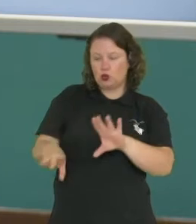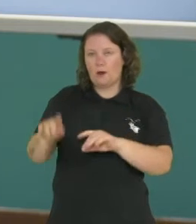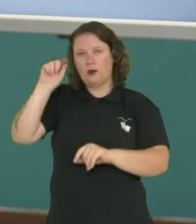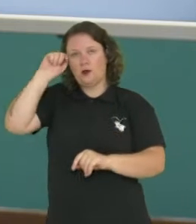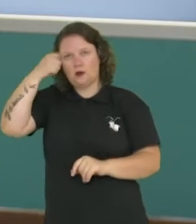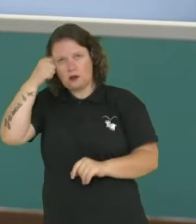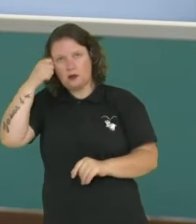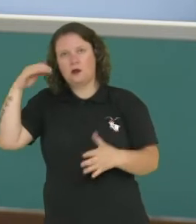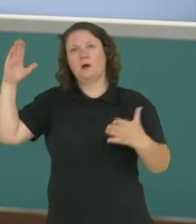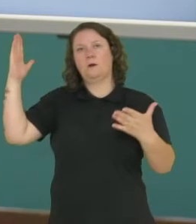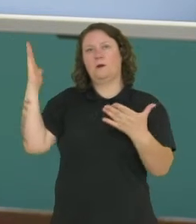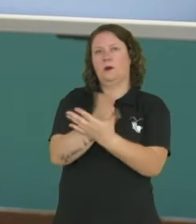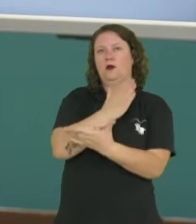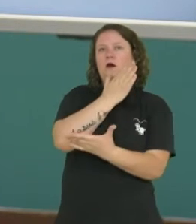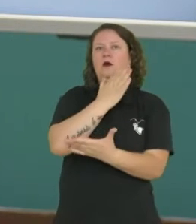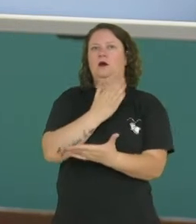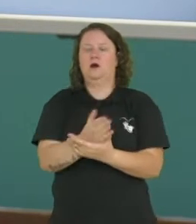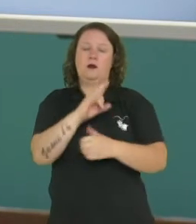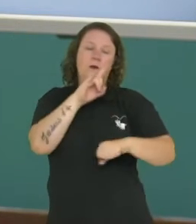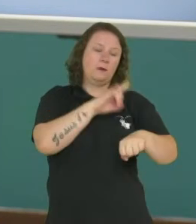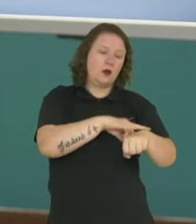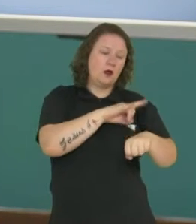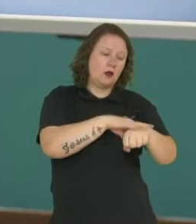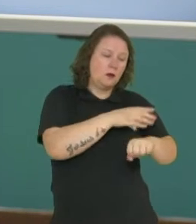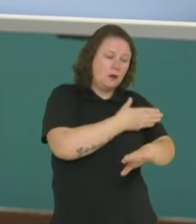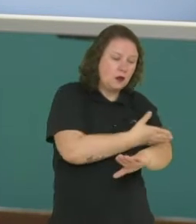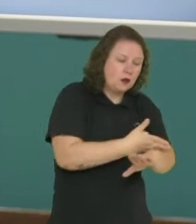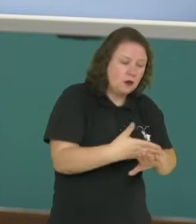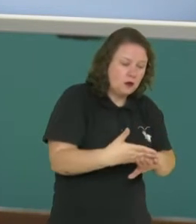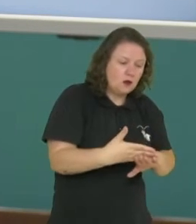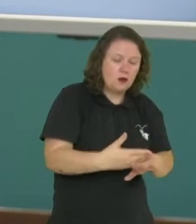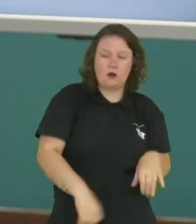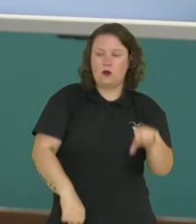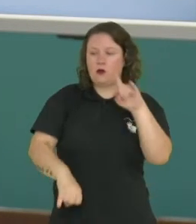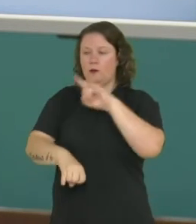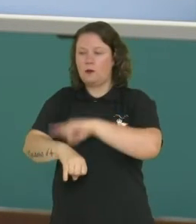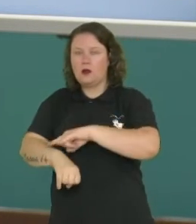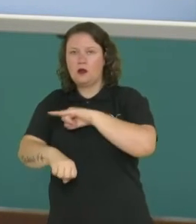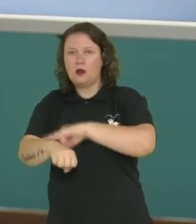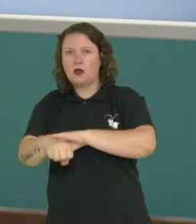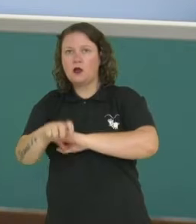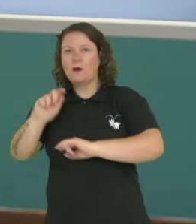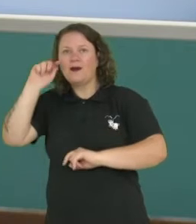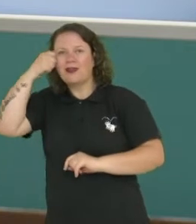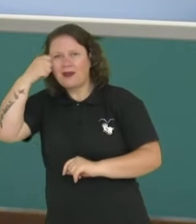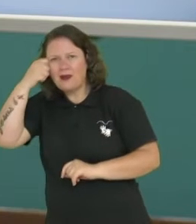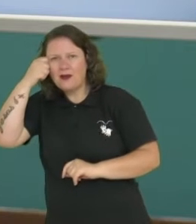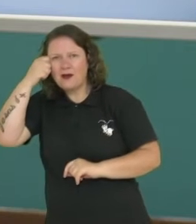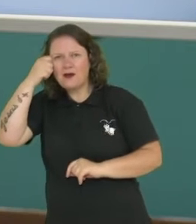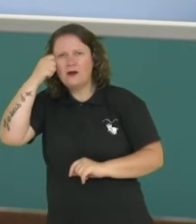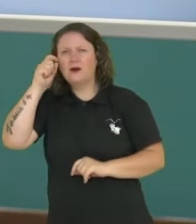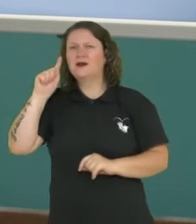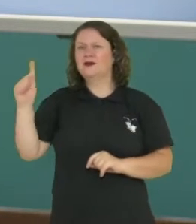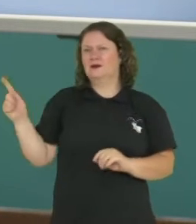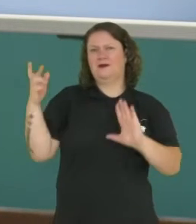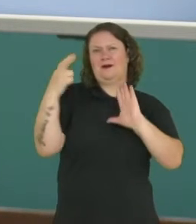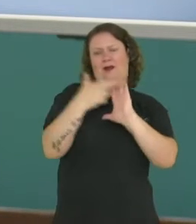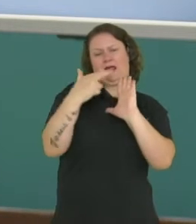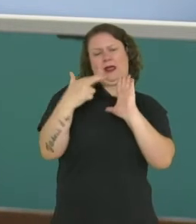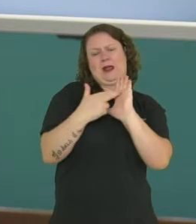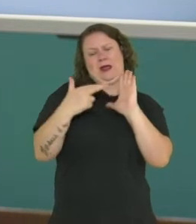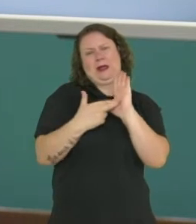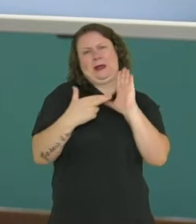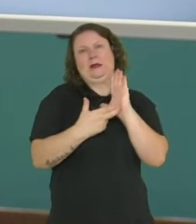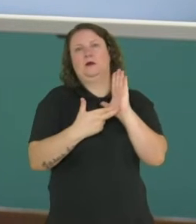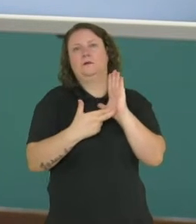separação, essa divisão, né, banheiro para branco, banheiro para negros. E assim foi então esse regime de segregação